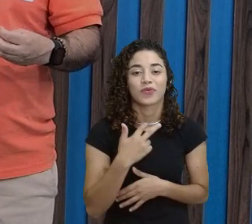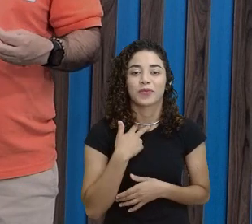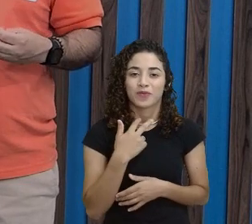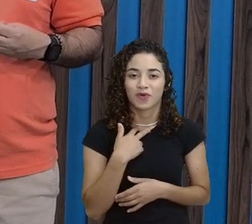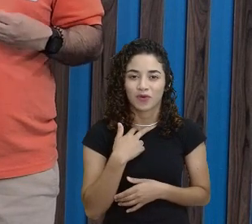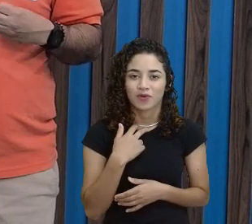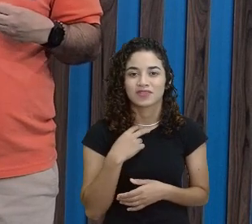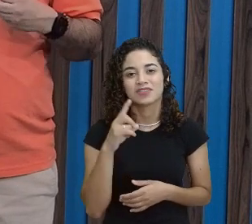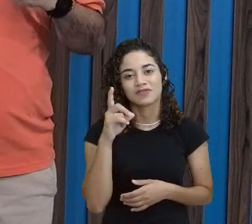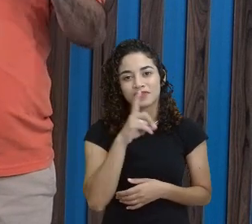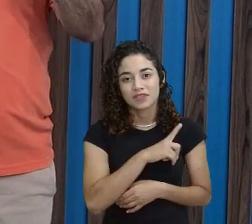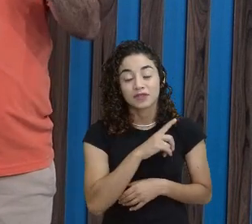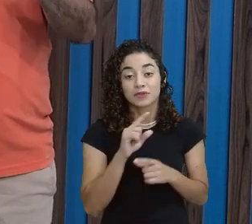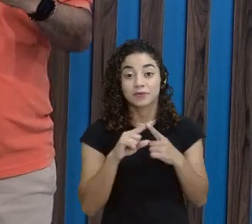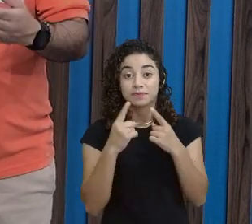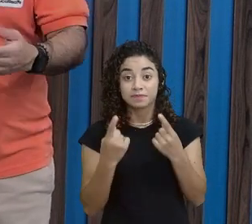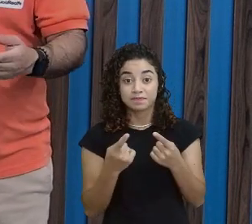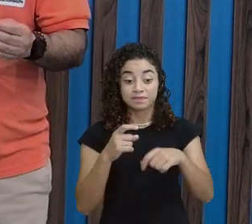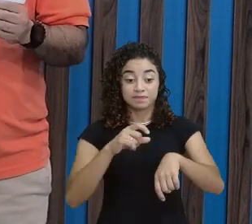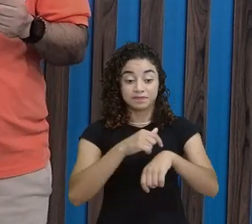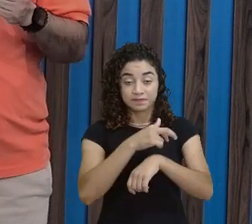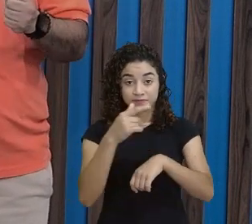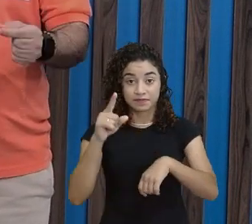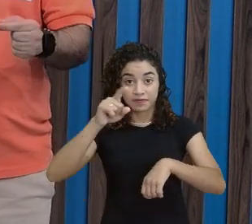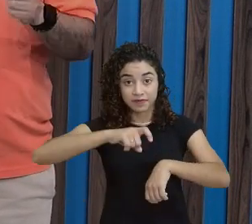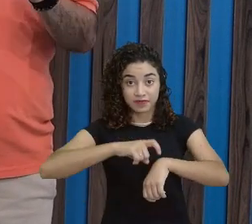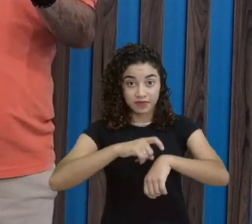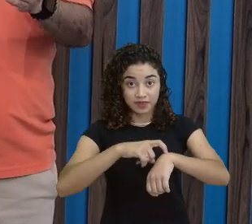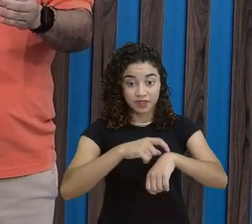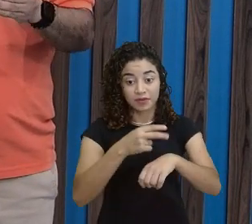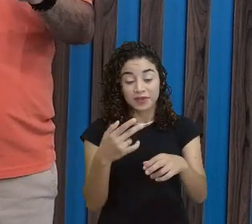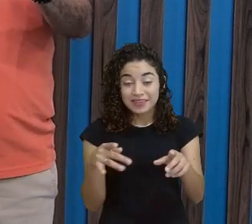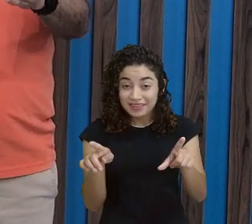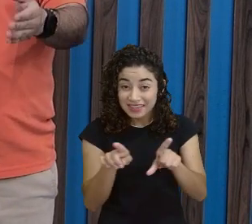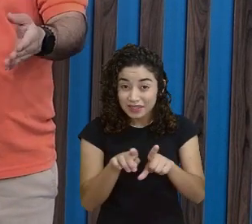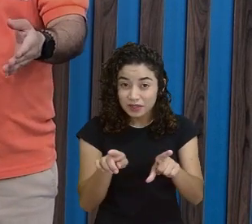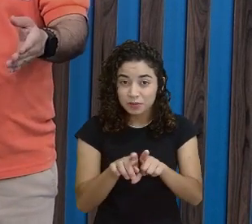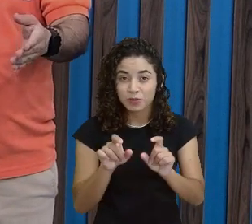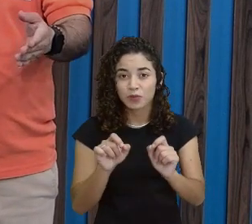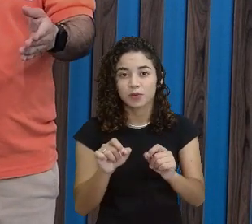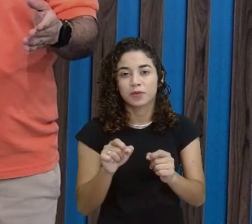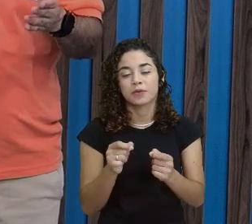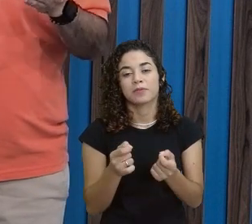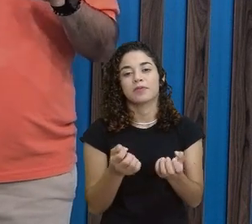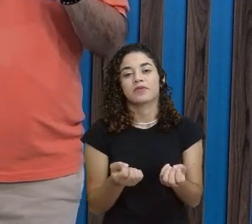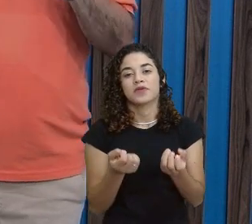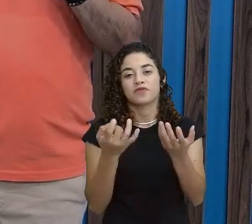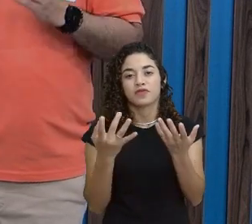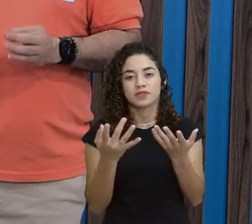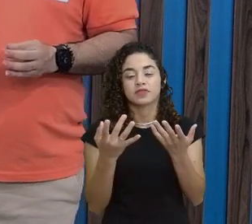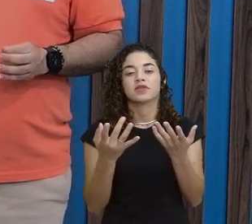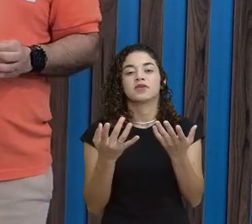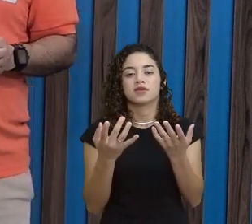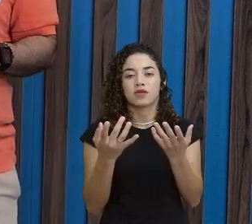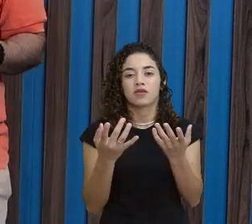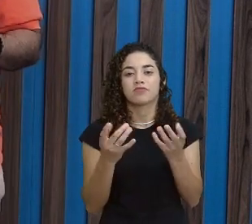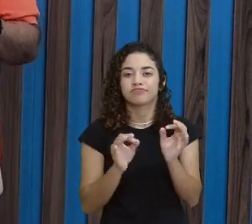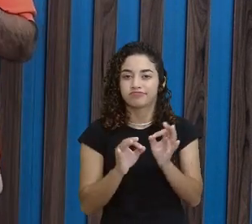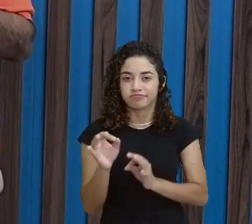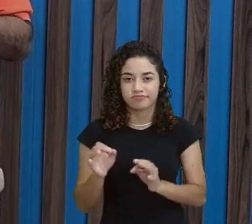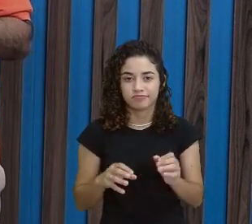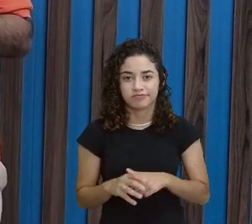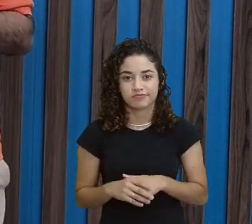é uma época também, não a única, também para que você faça isso, né? Então, aí,